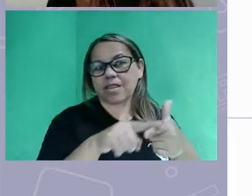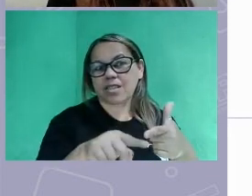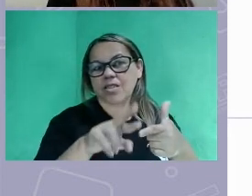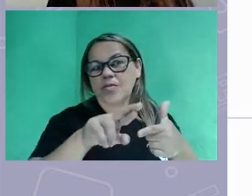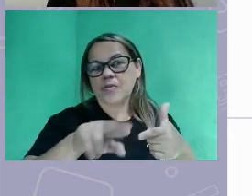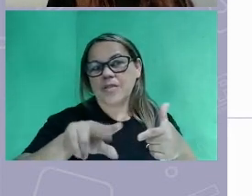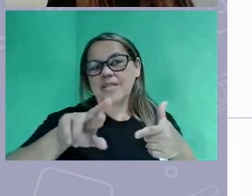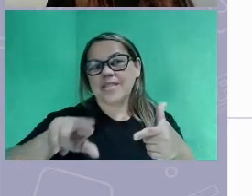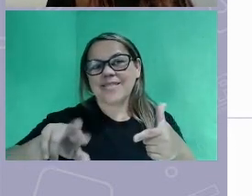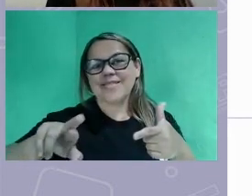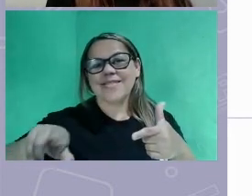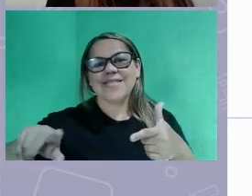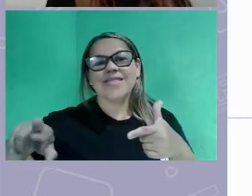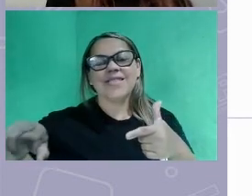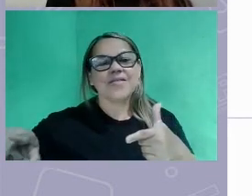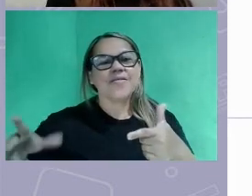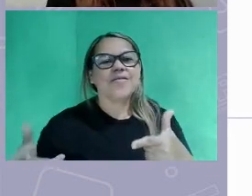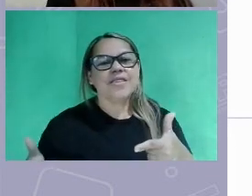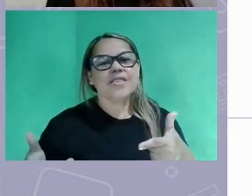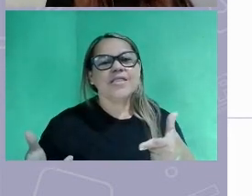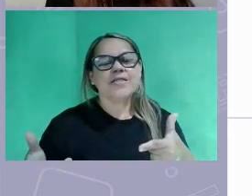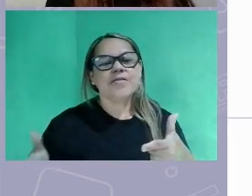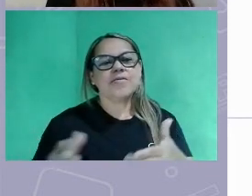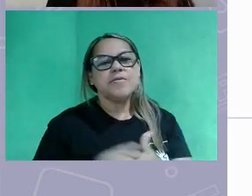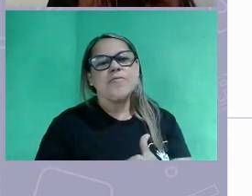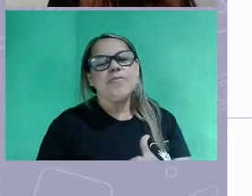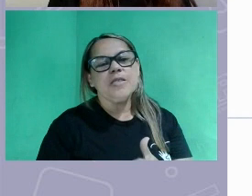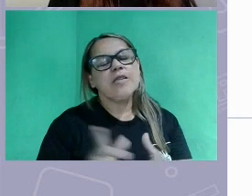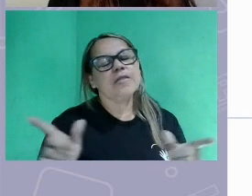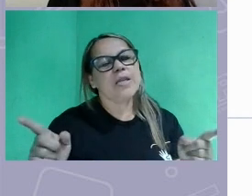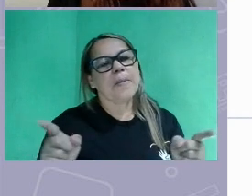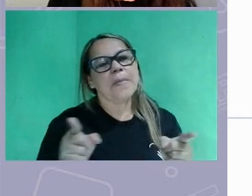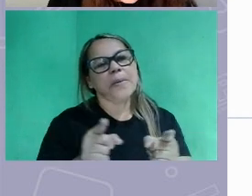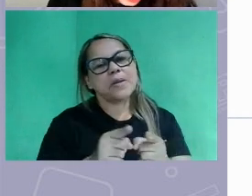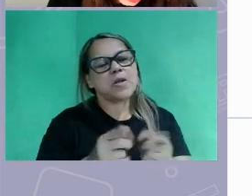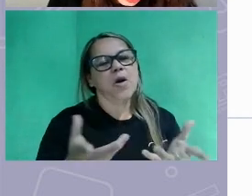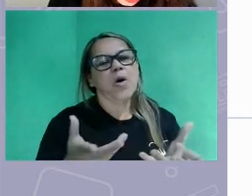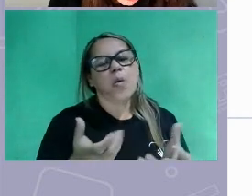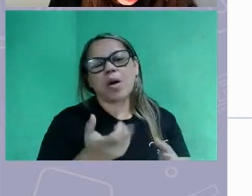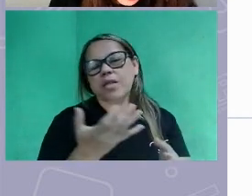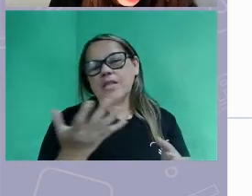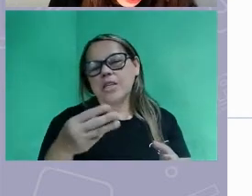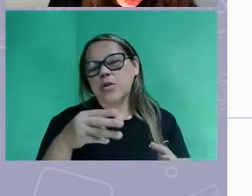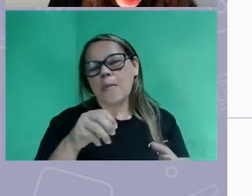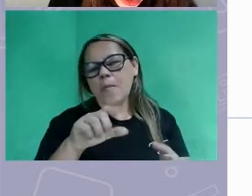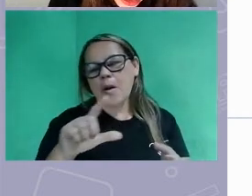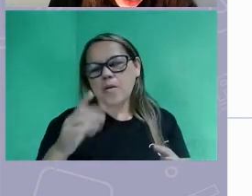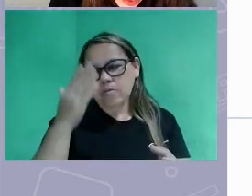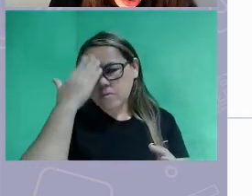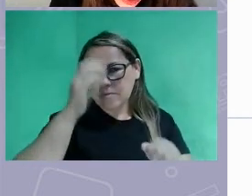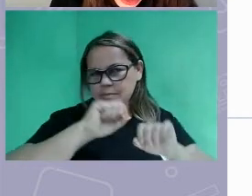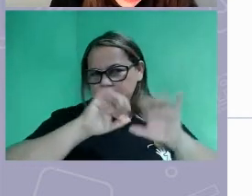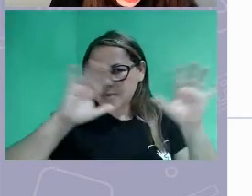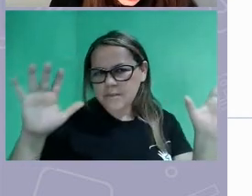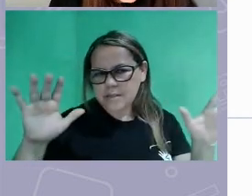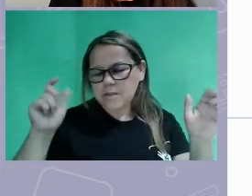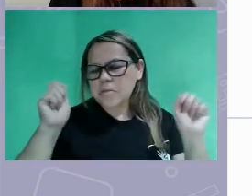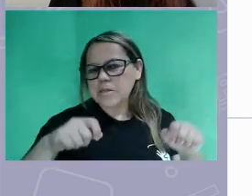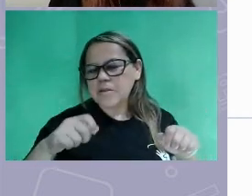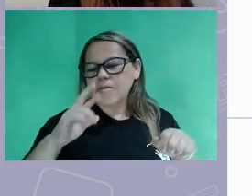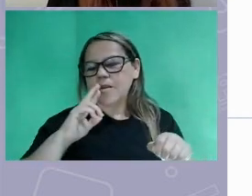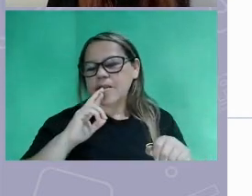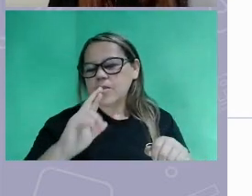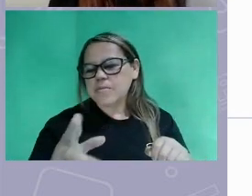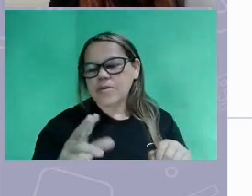pelo maior número vai ser a menor quantidade de mols ok está claro isso então isso aqui vai nos fazer responder corretamente essa